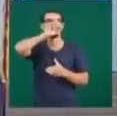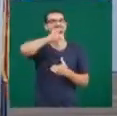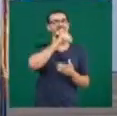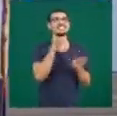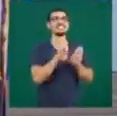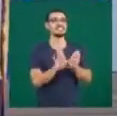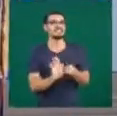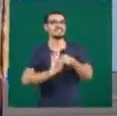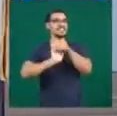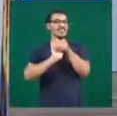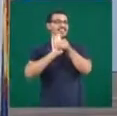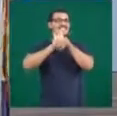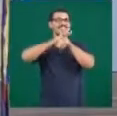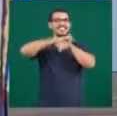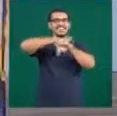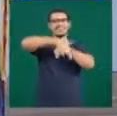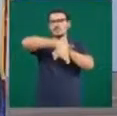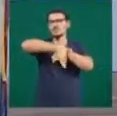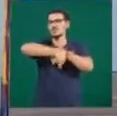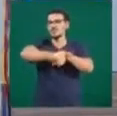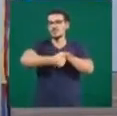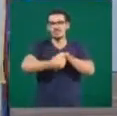em noite que uruvaia,